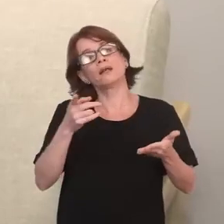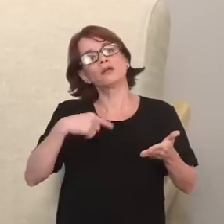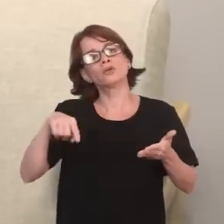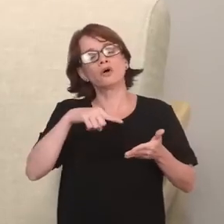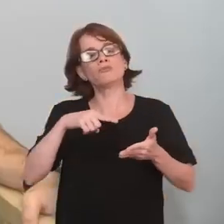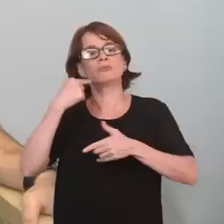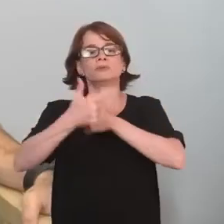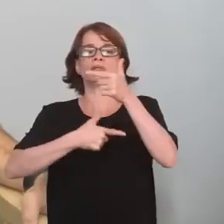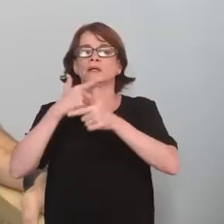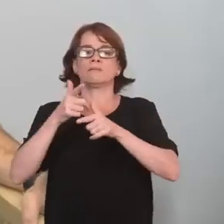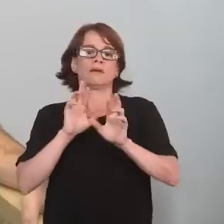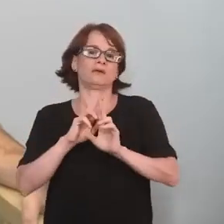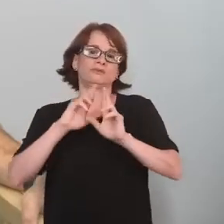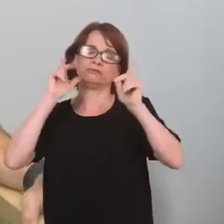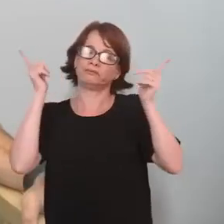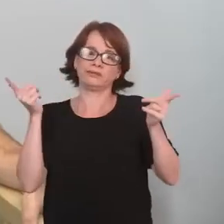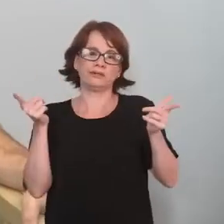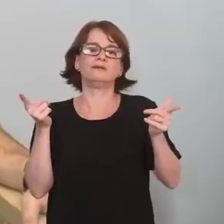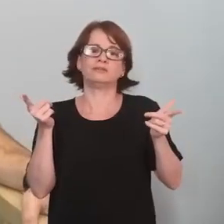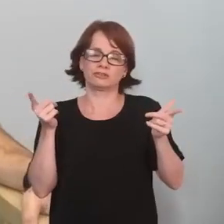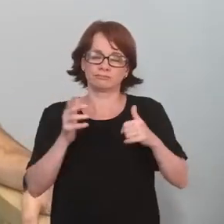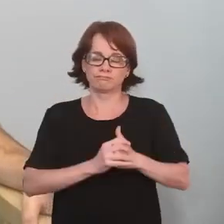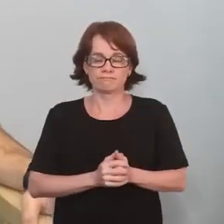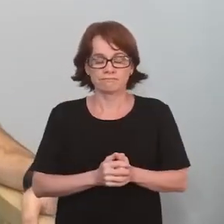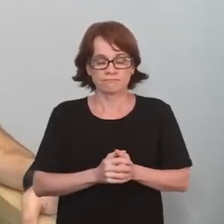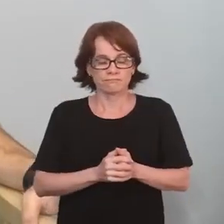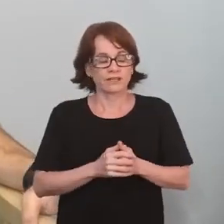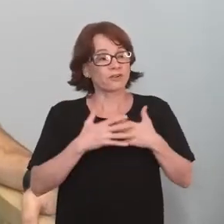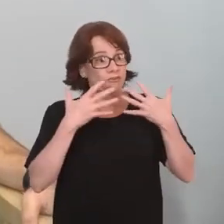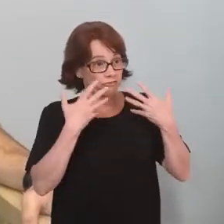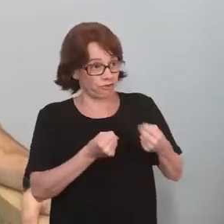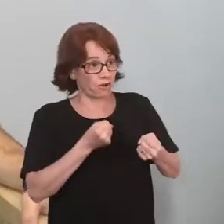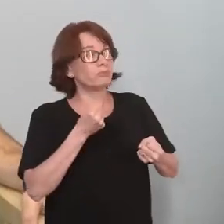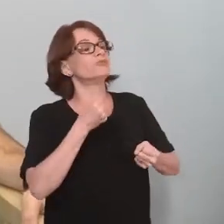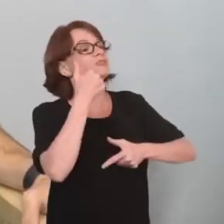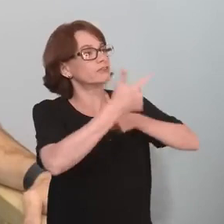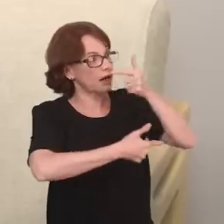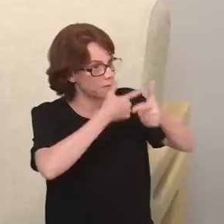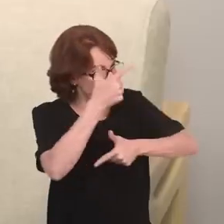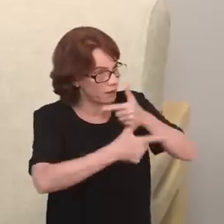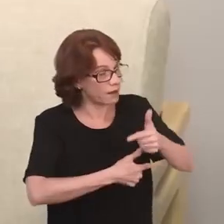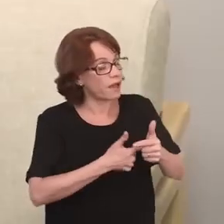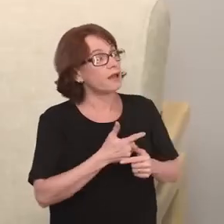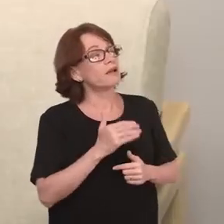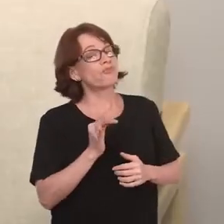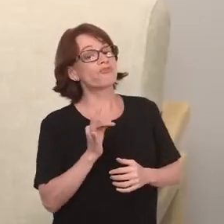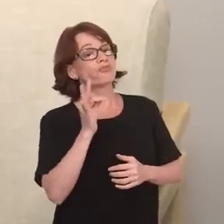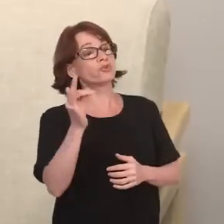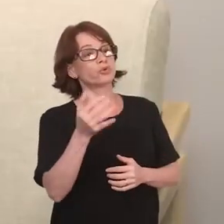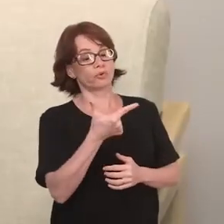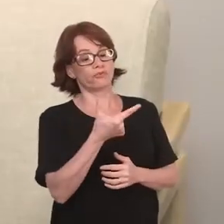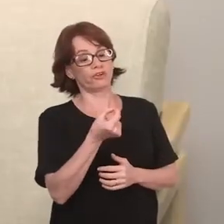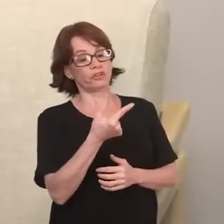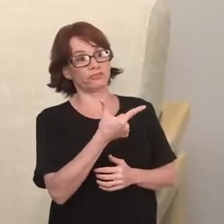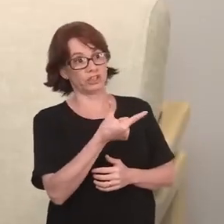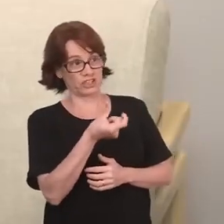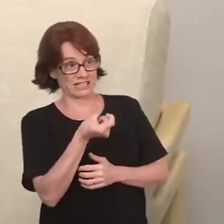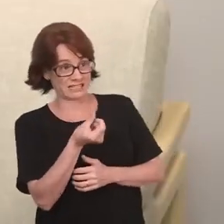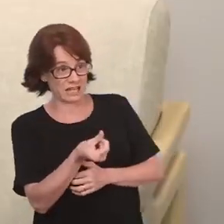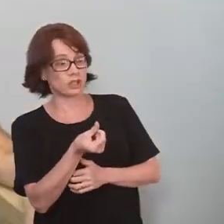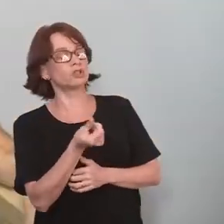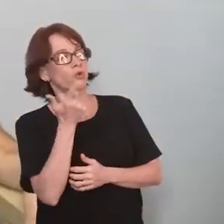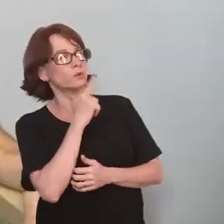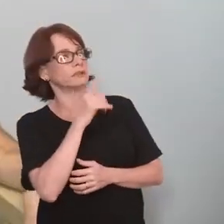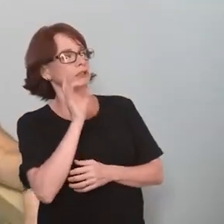Vamos resistir 4 anos e em 2026 a gente vence novamente. A gente espera que sim. A gente vai ter que trabalhar para